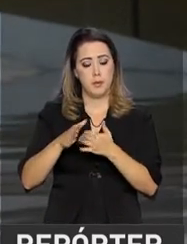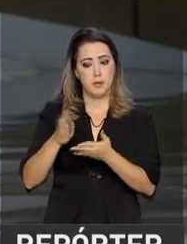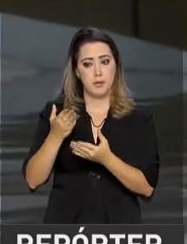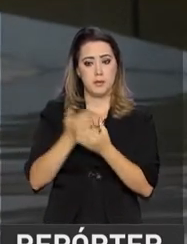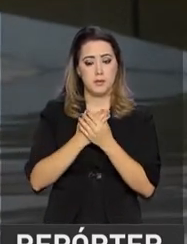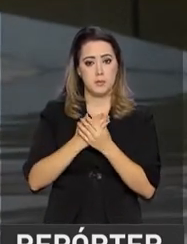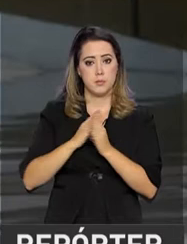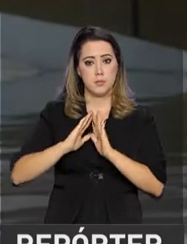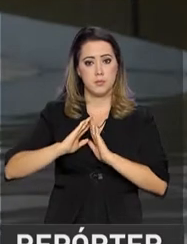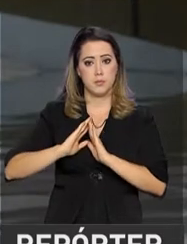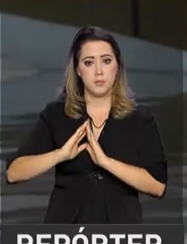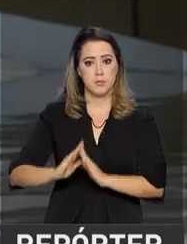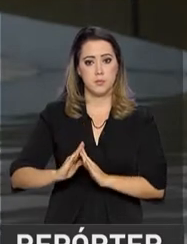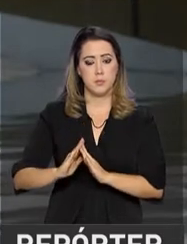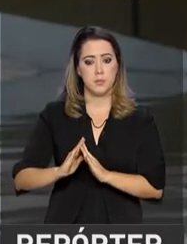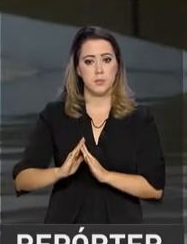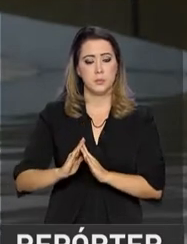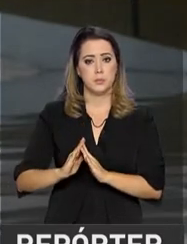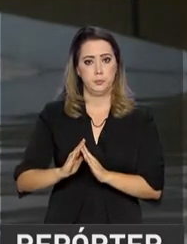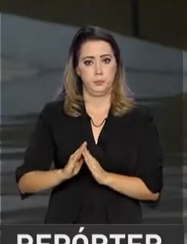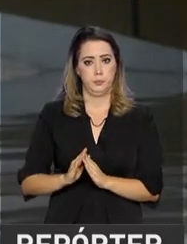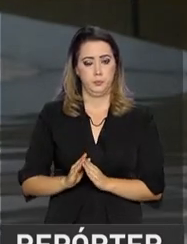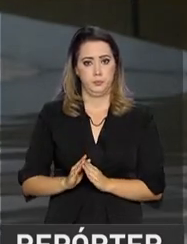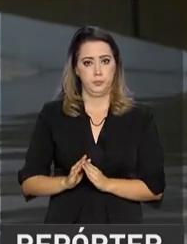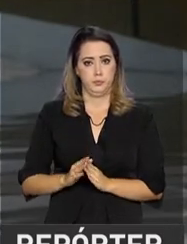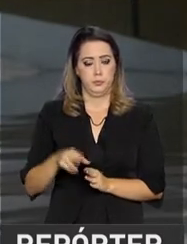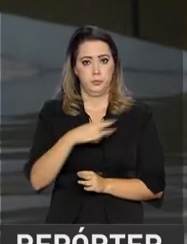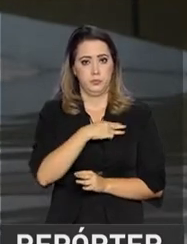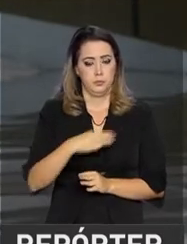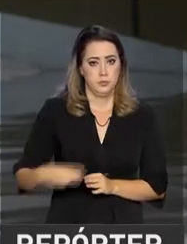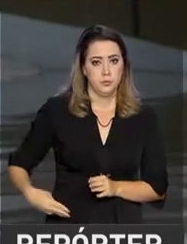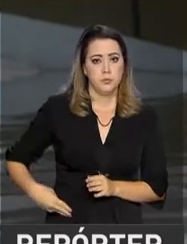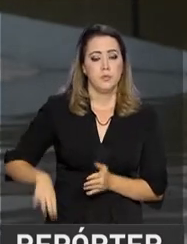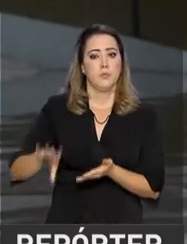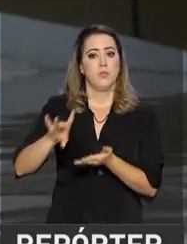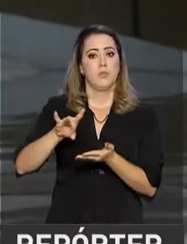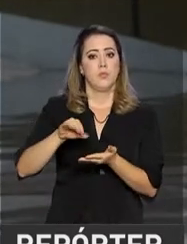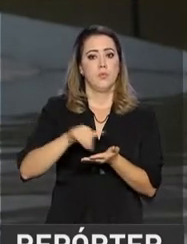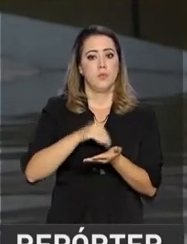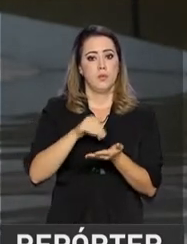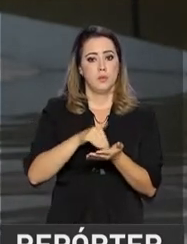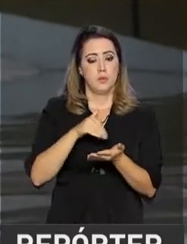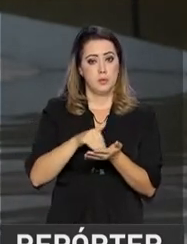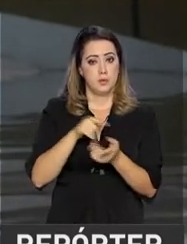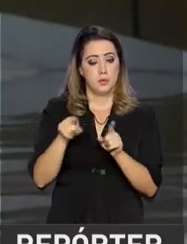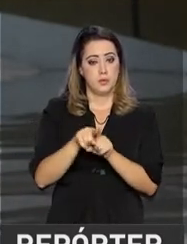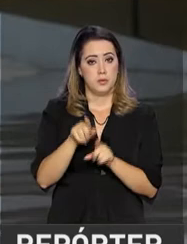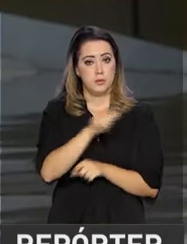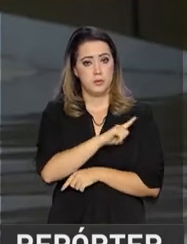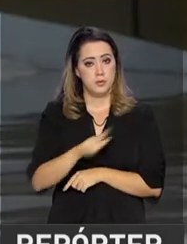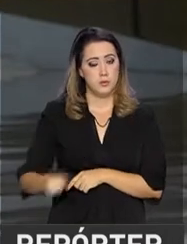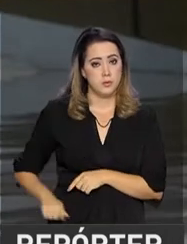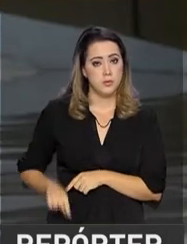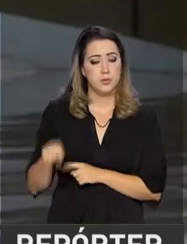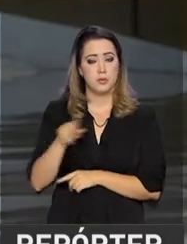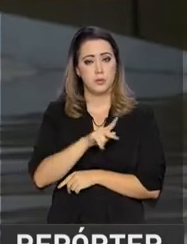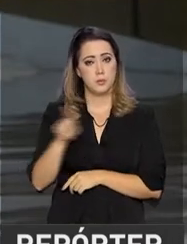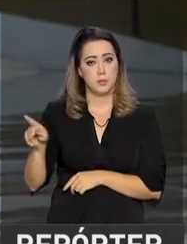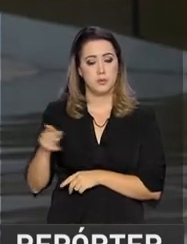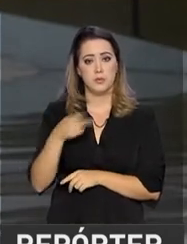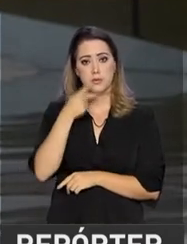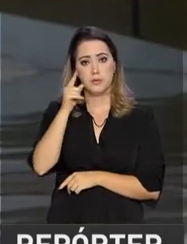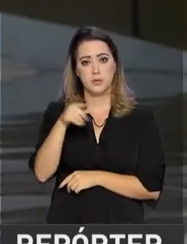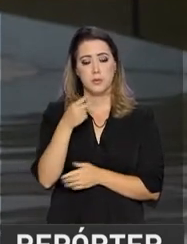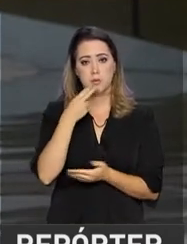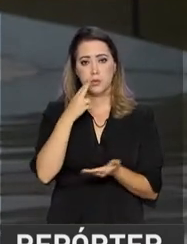Antônio Imbassaí, que até então ocupava o cargo de ministro da Secretaria de Governo. Sobre a saída do ministro, o presidente Temer